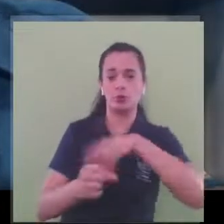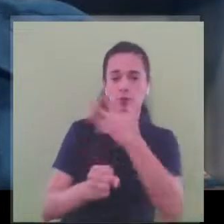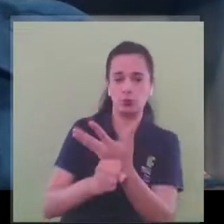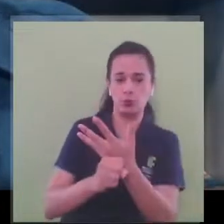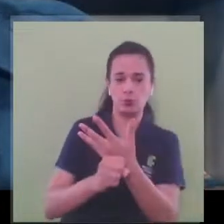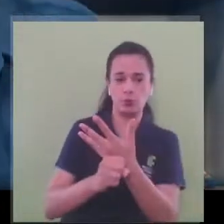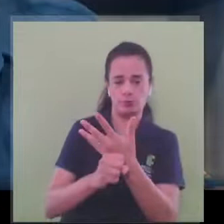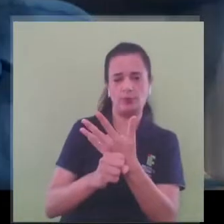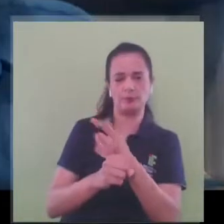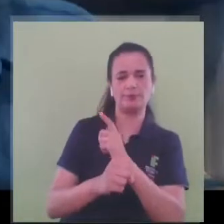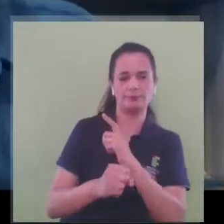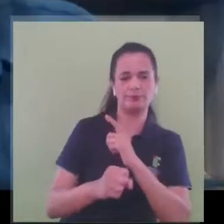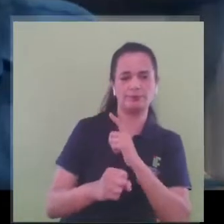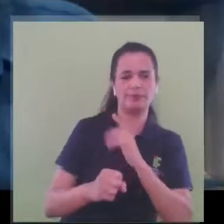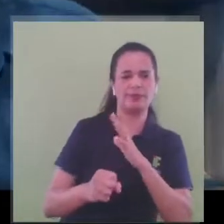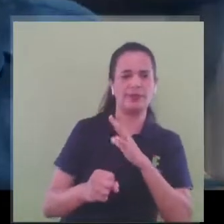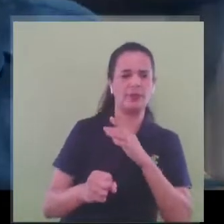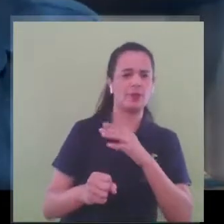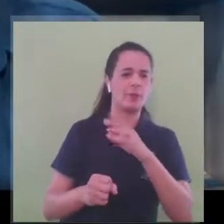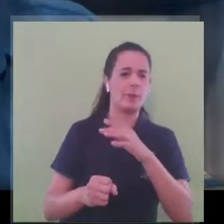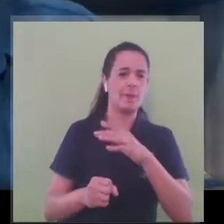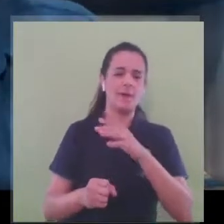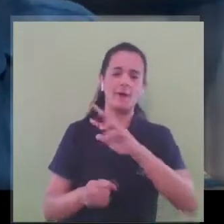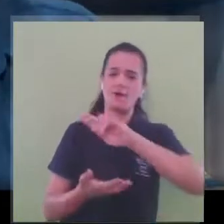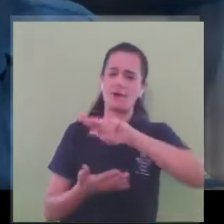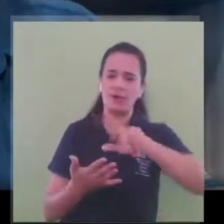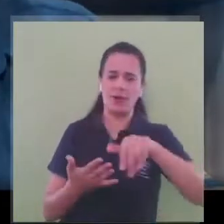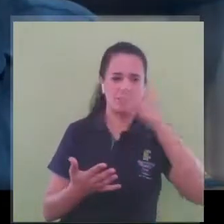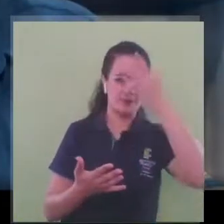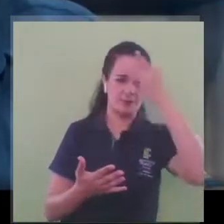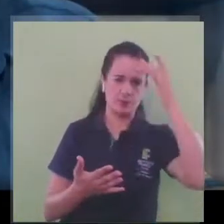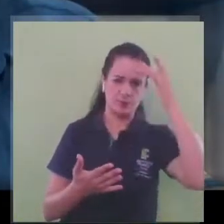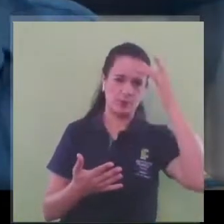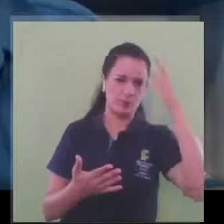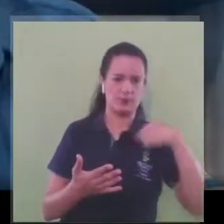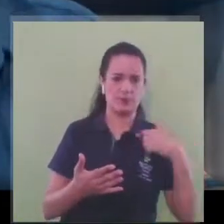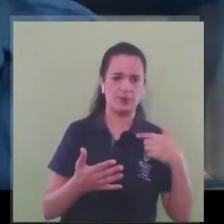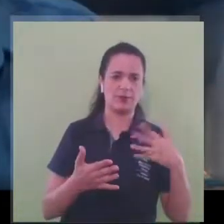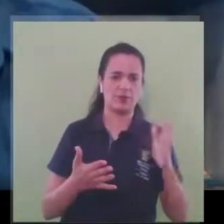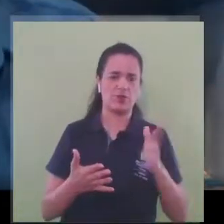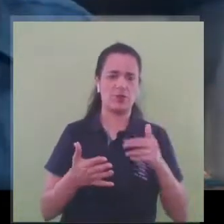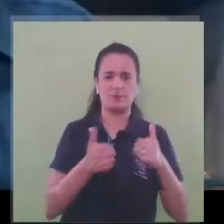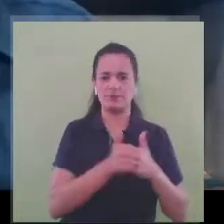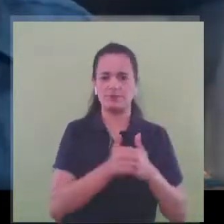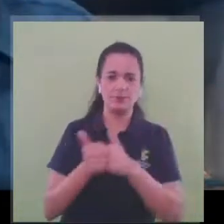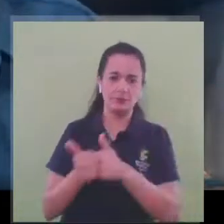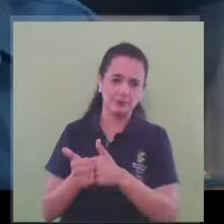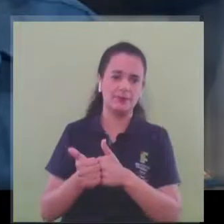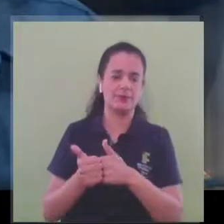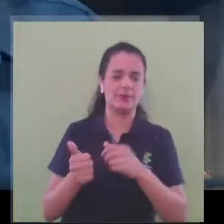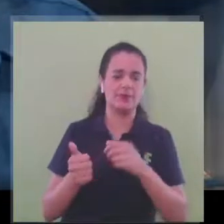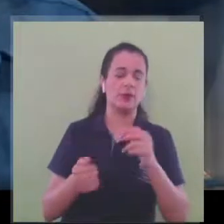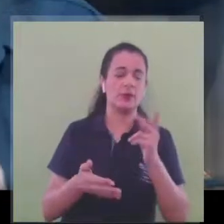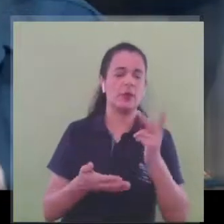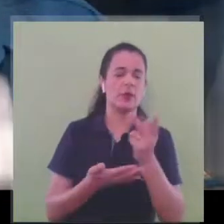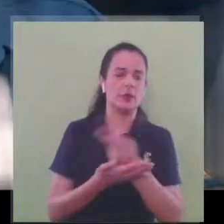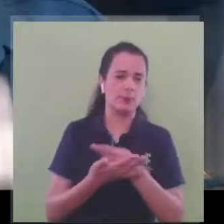tem milhares de seguidores lá, comentando sobre obras clássicas, buscando sempre a qualidade